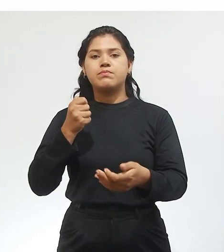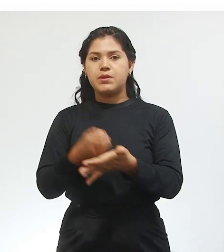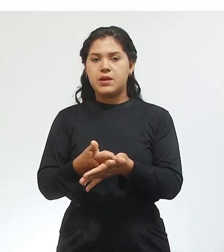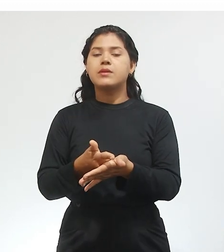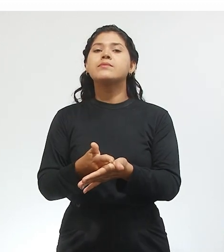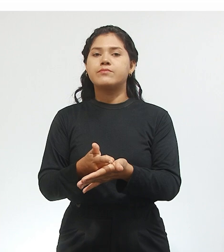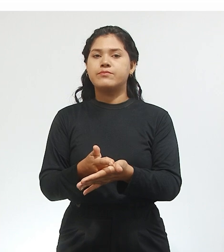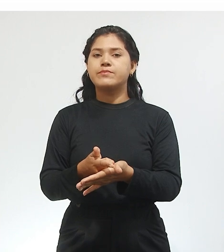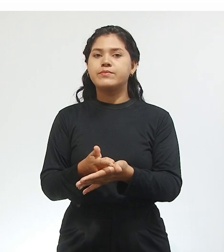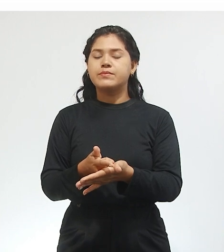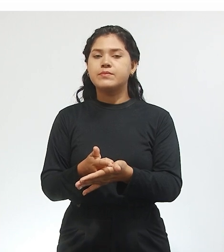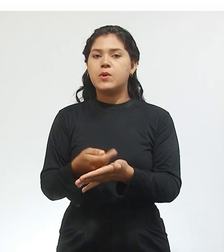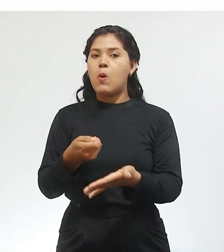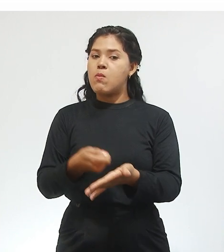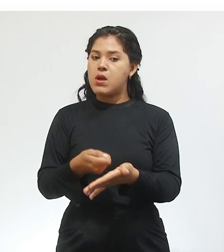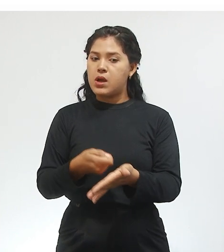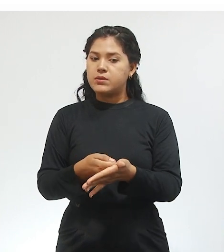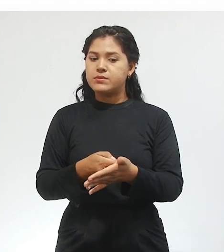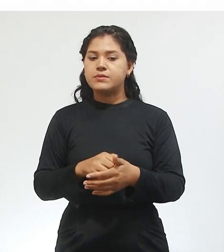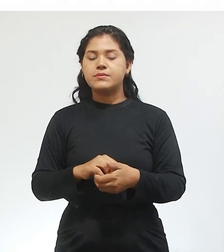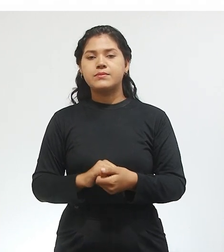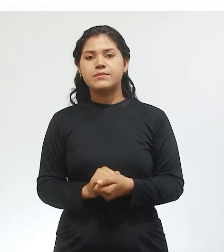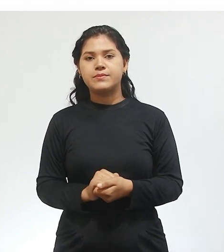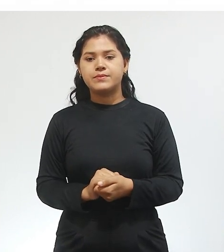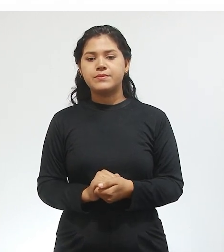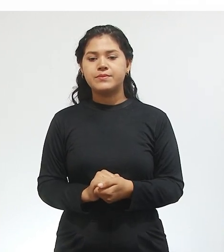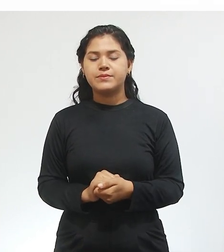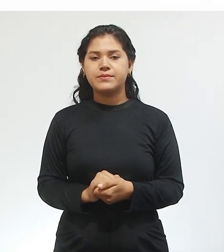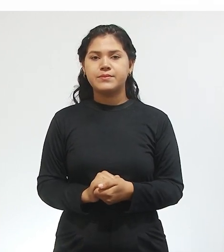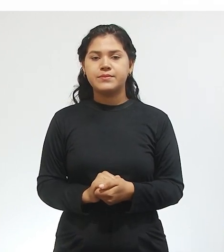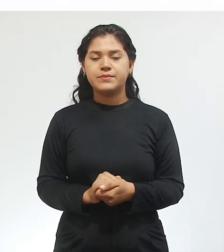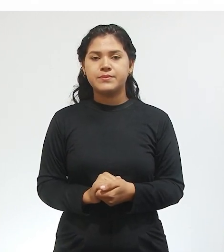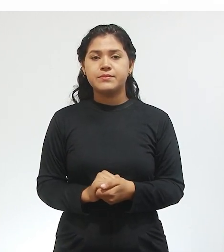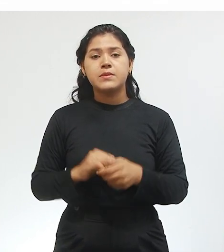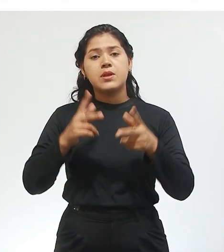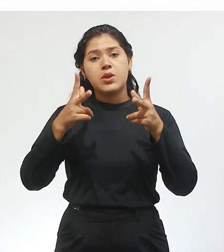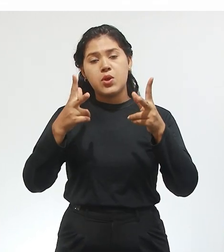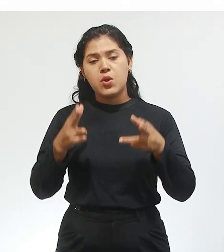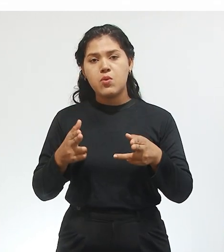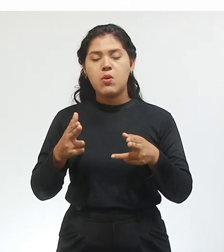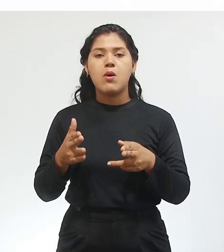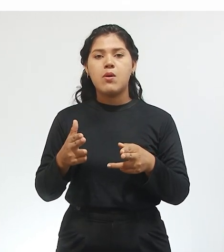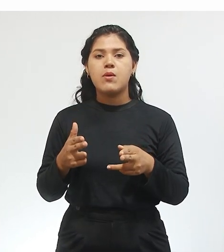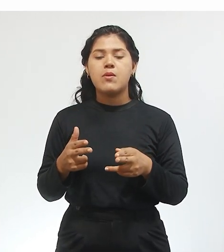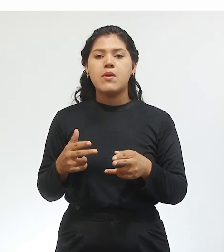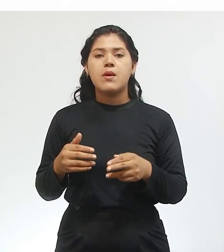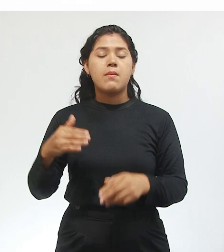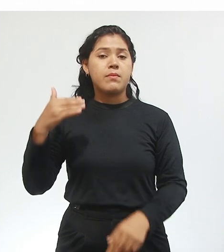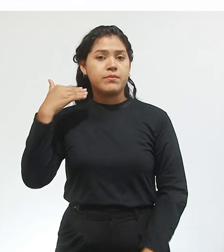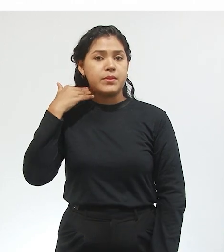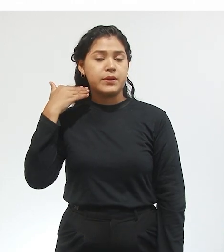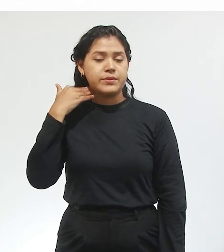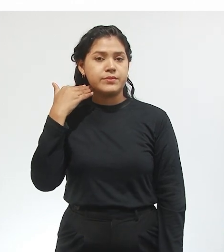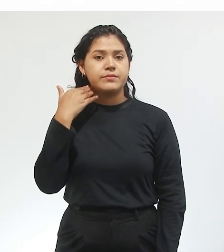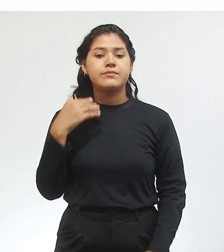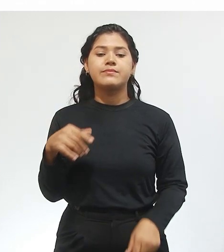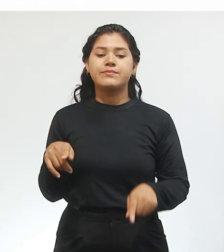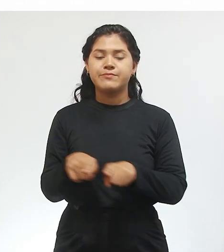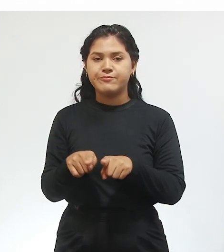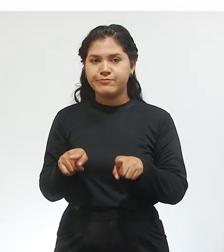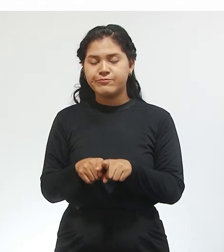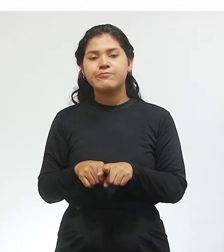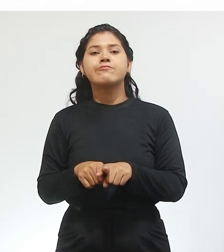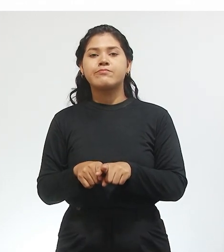suas obrigações. Da mesma forma, os bancos, né? Os bancos também,